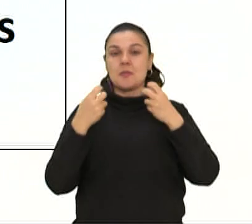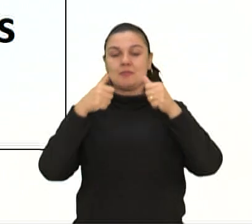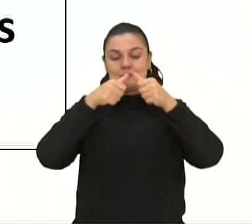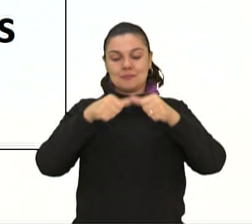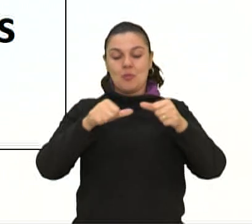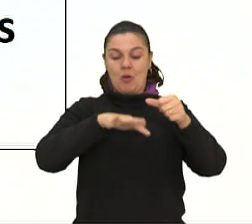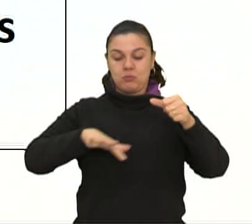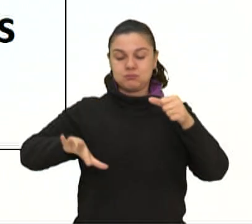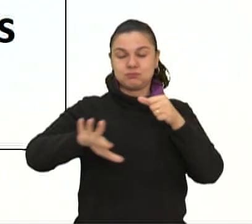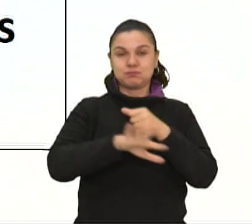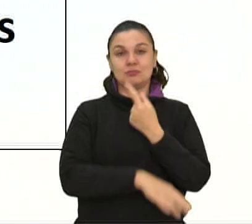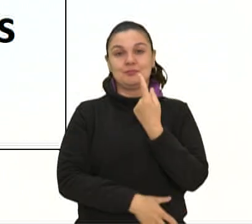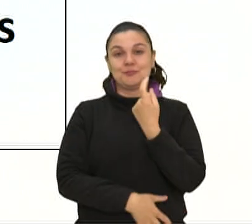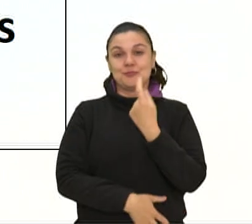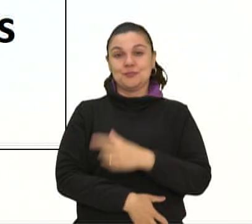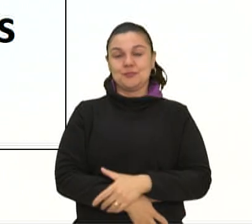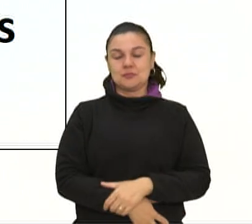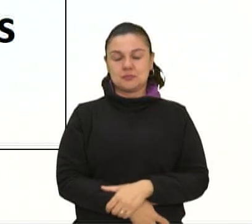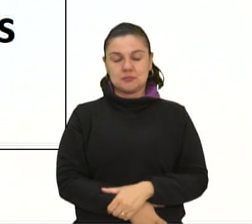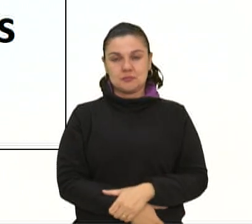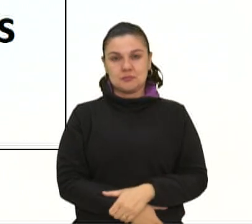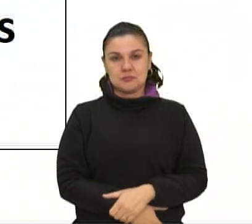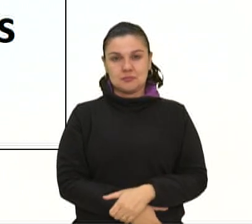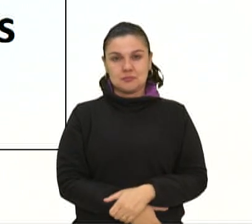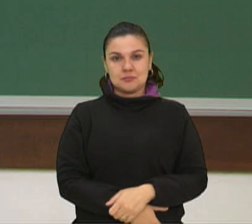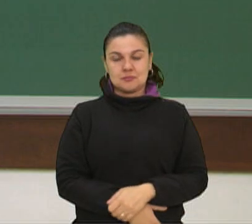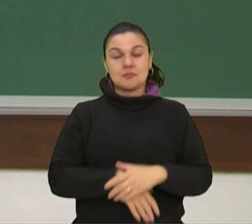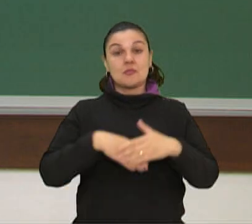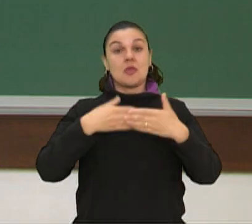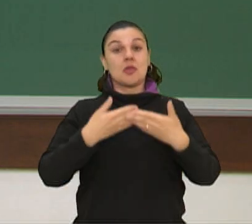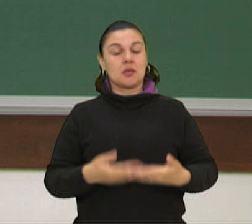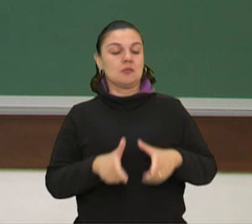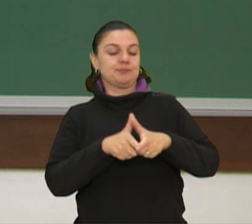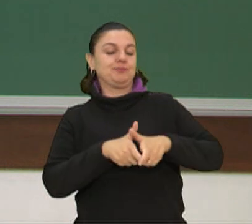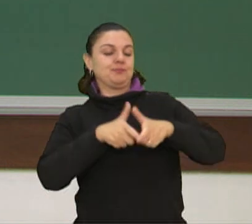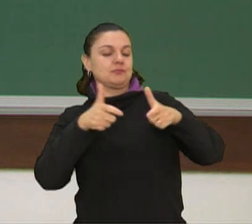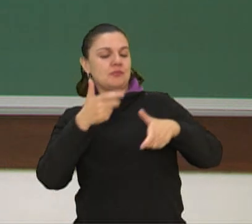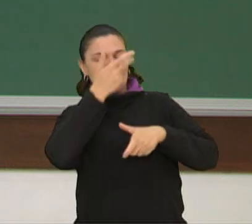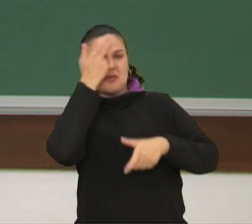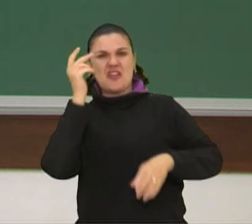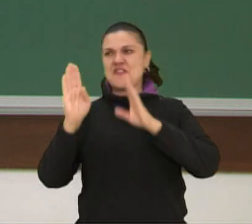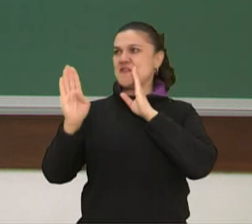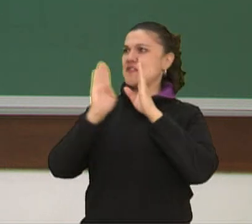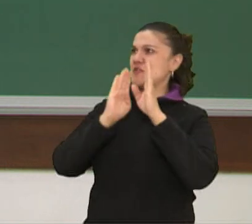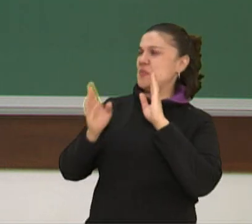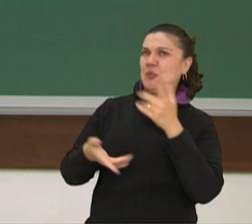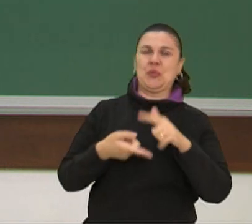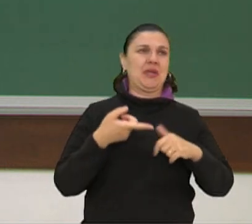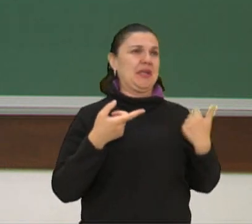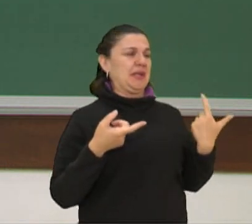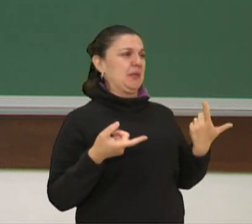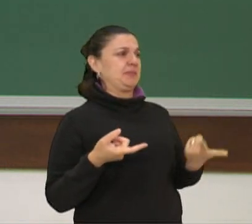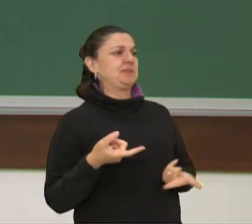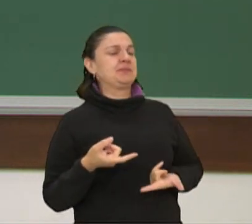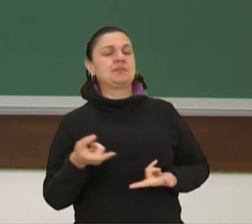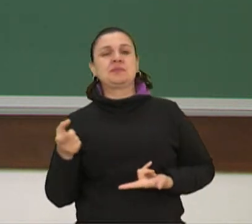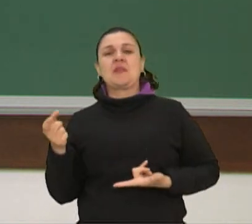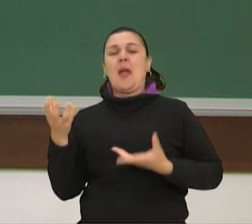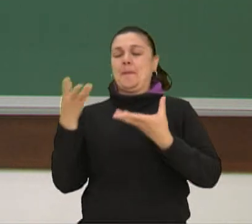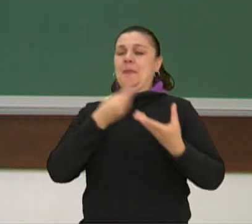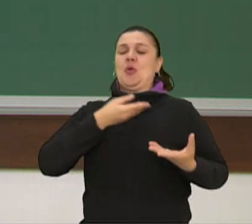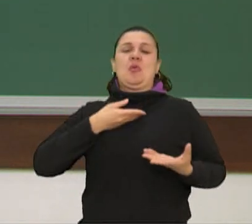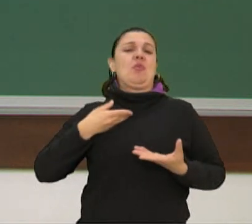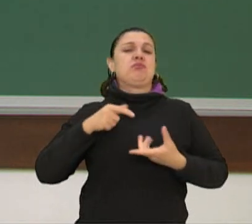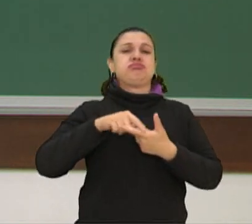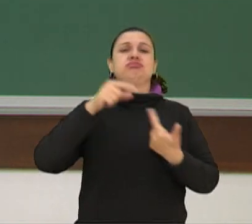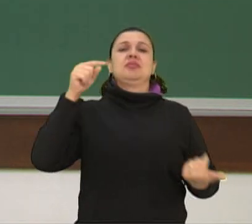Poderíamos continuar com muitas outras frases, mas concluímos com essa. A pior solidão é aquela em